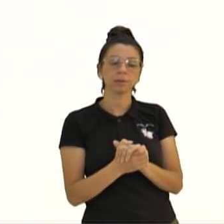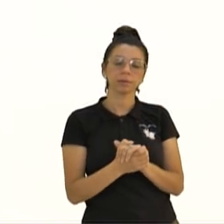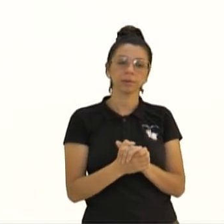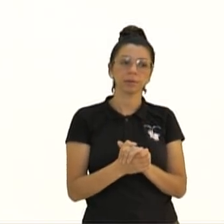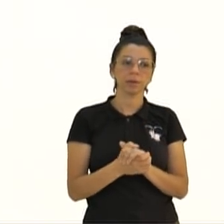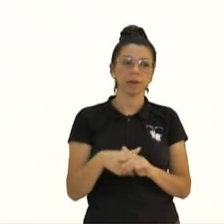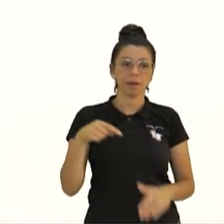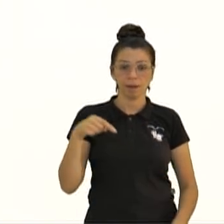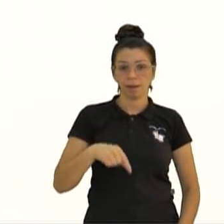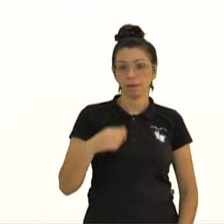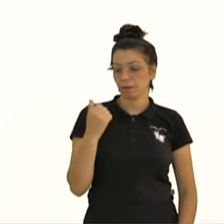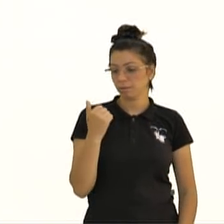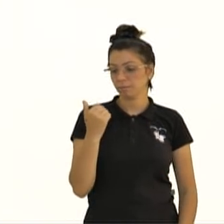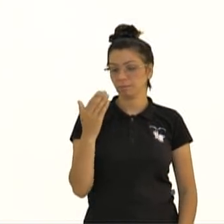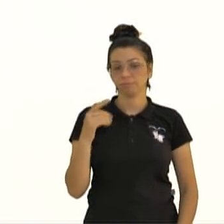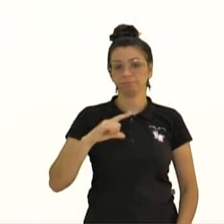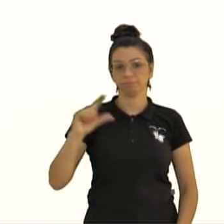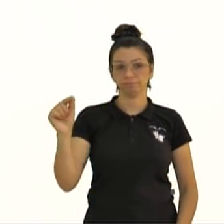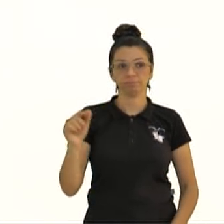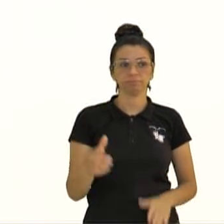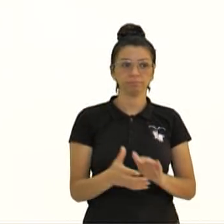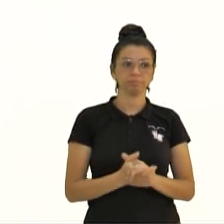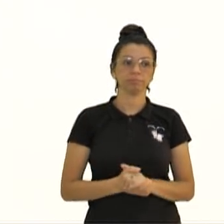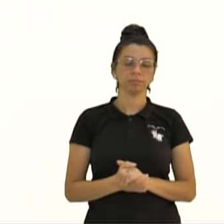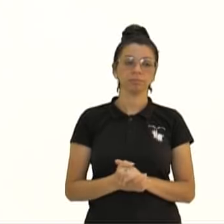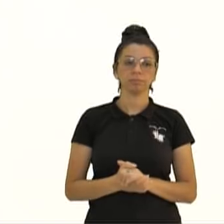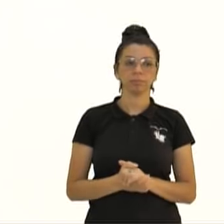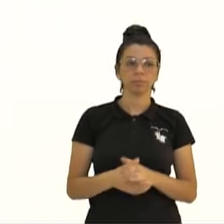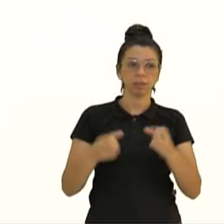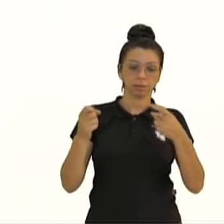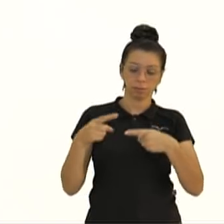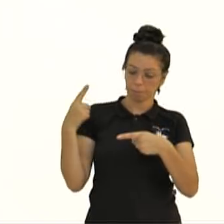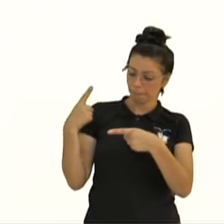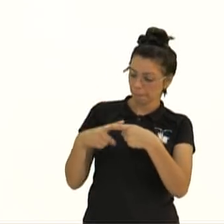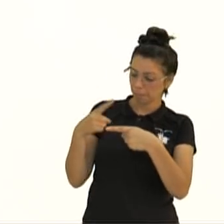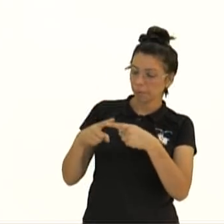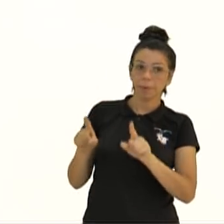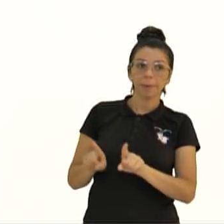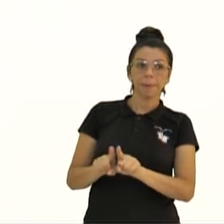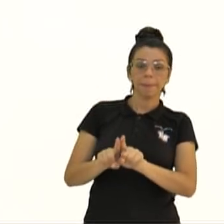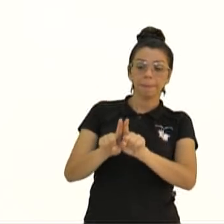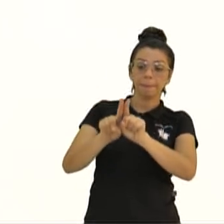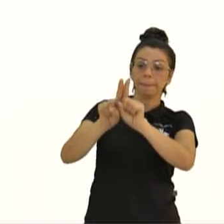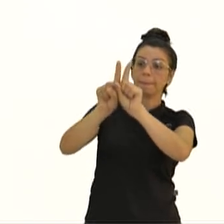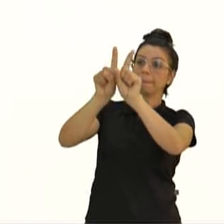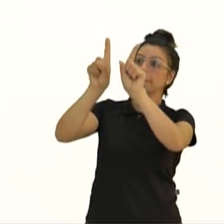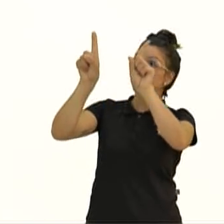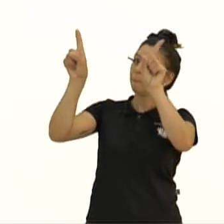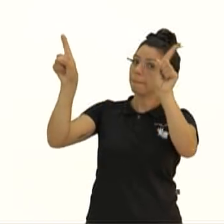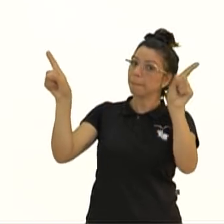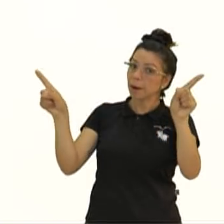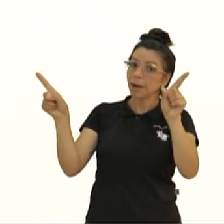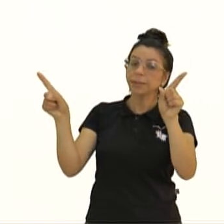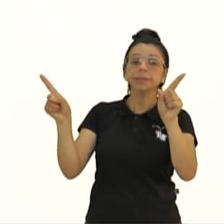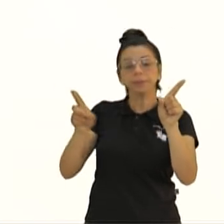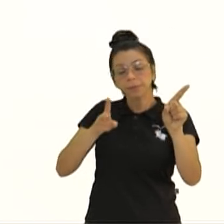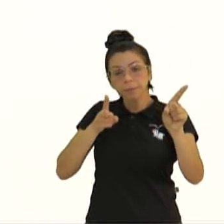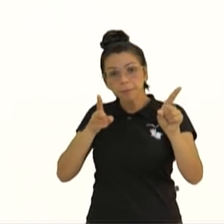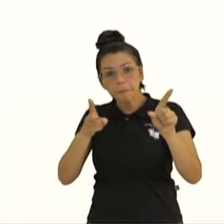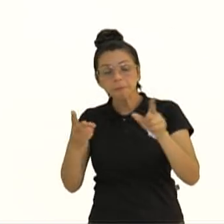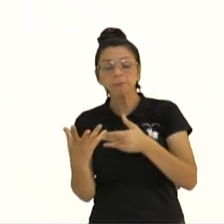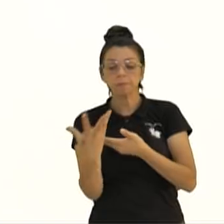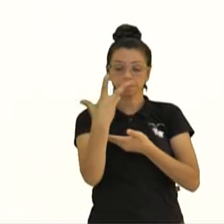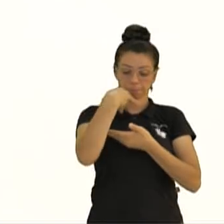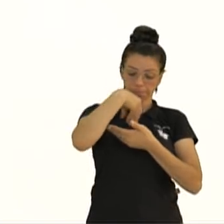foi. Explica a primeira oração, o porquê. Mas ainda continua dentro de mim. Esse mas,